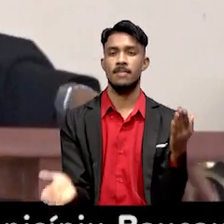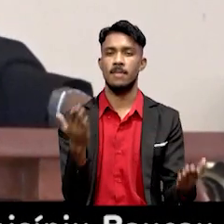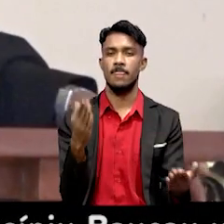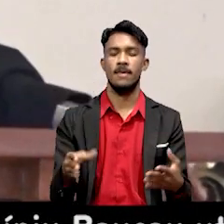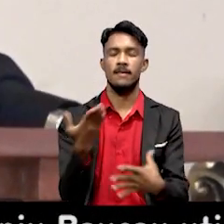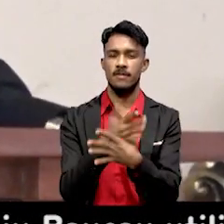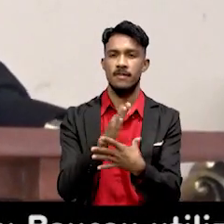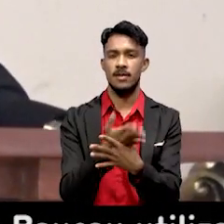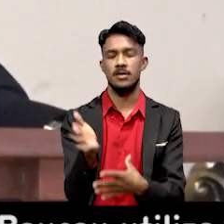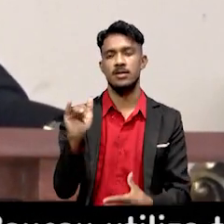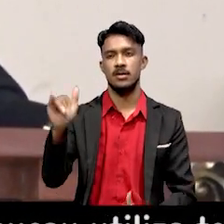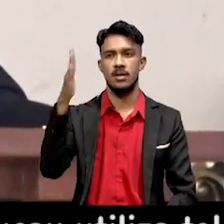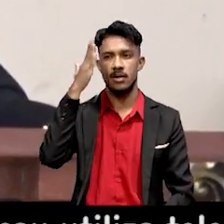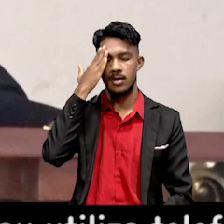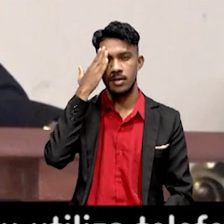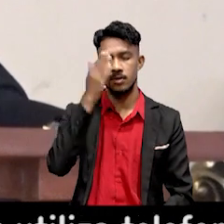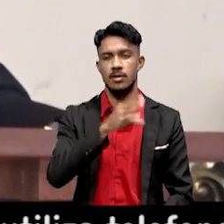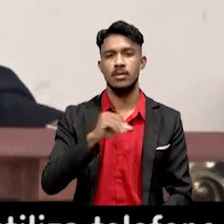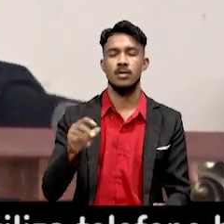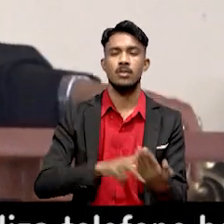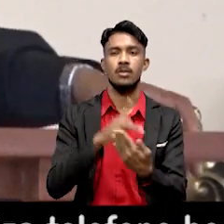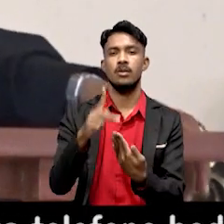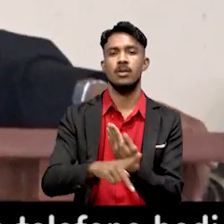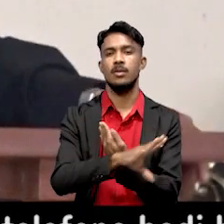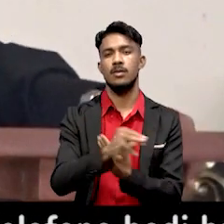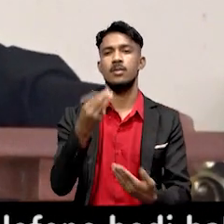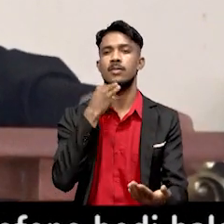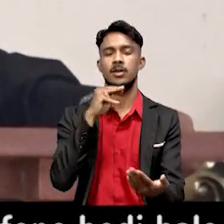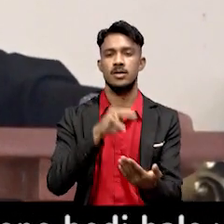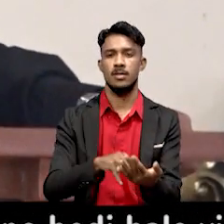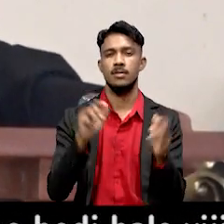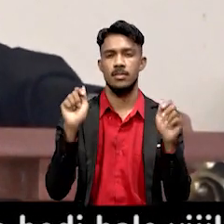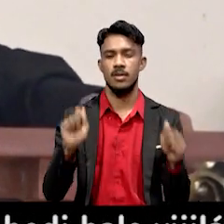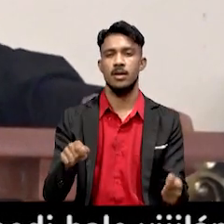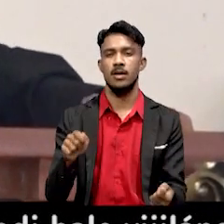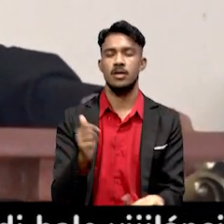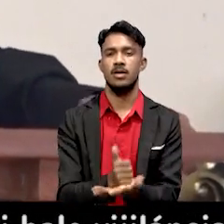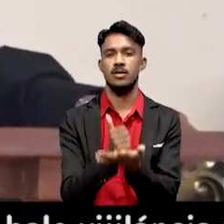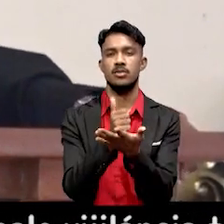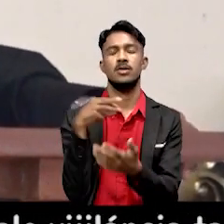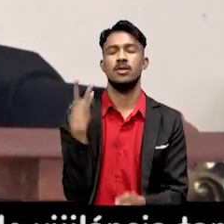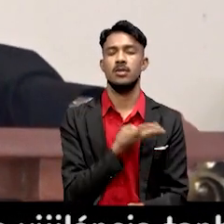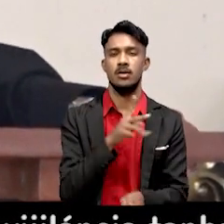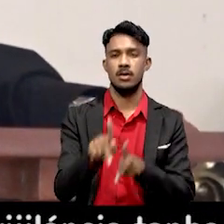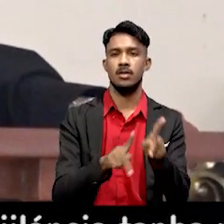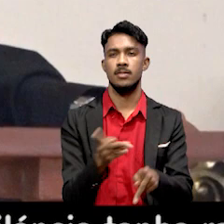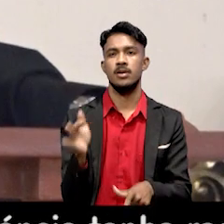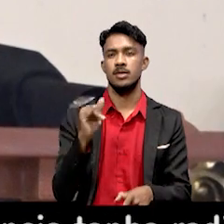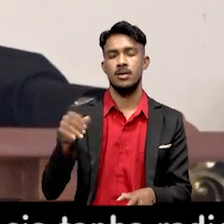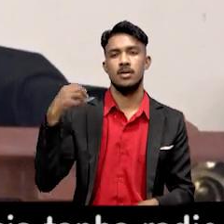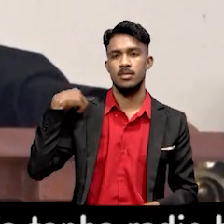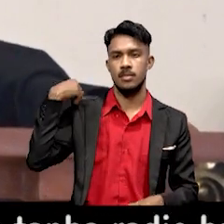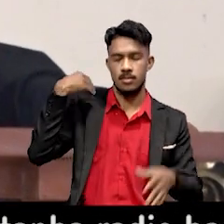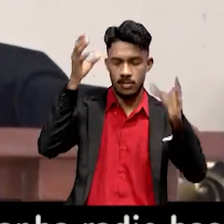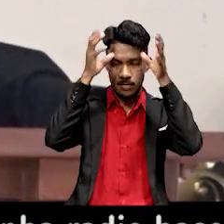faça-se minha programas, mensagens, para que facilite a cidadão sira, pide candidato que não vai ser minha matar,